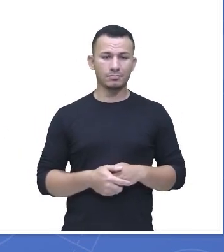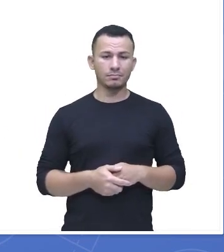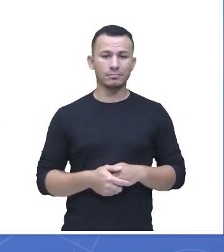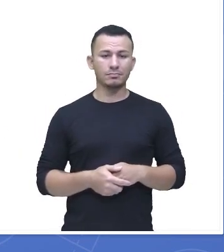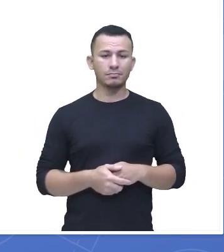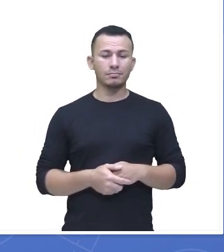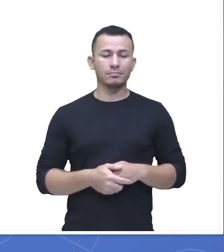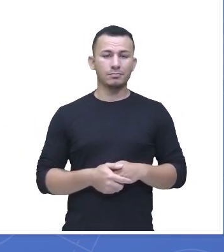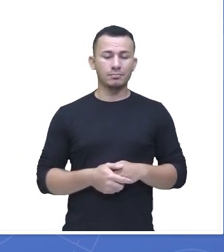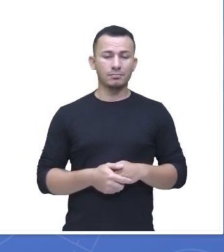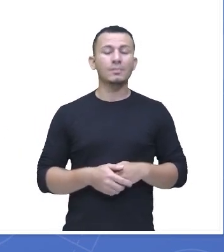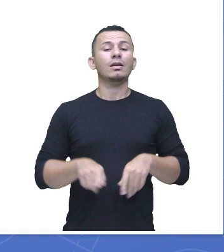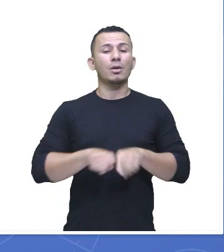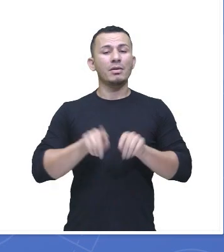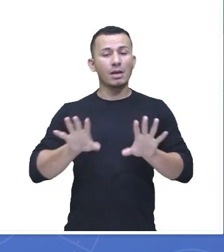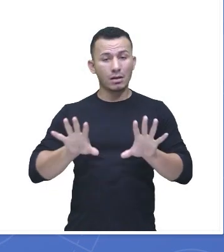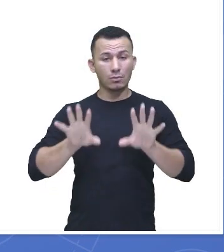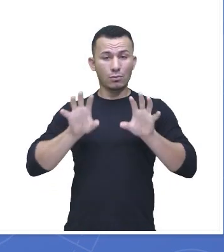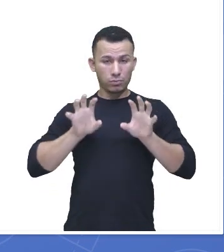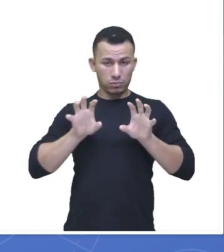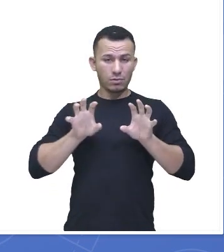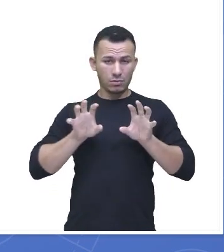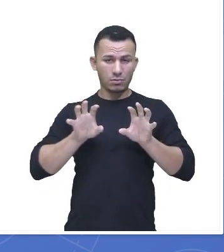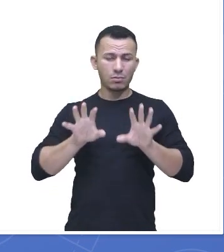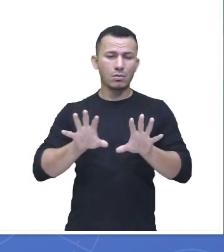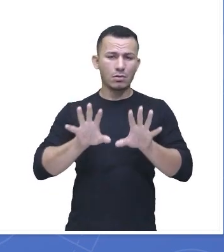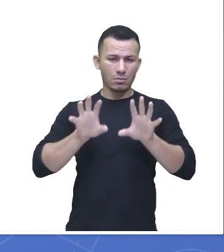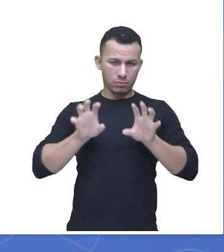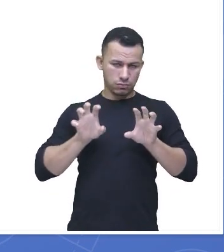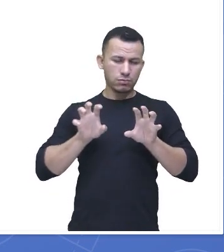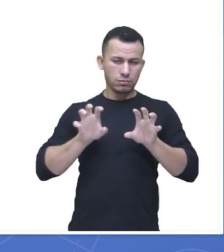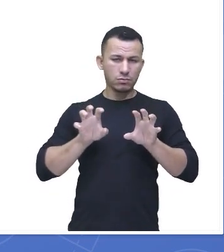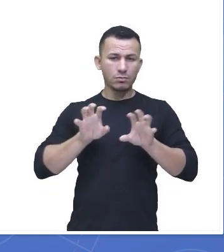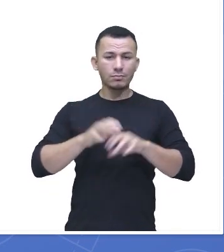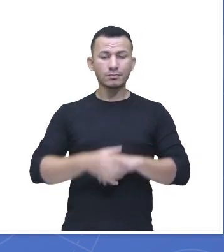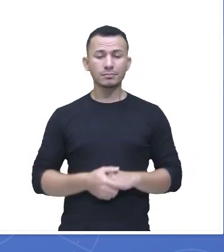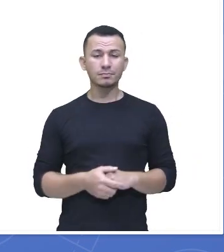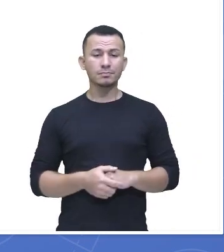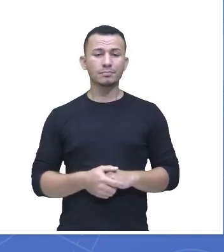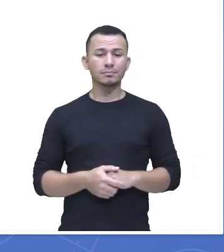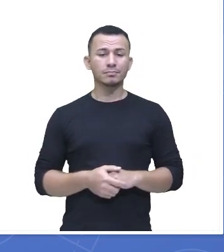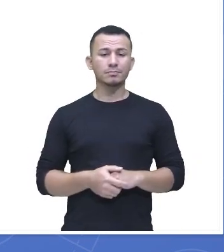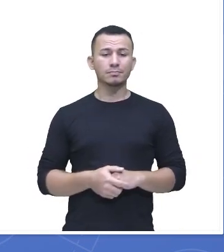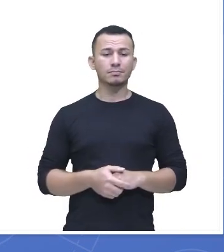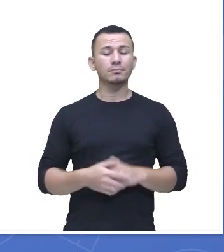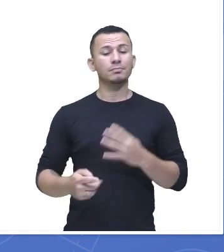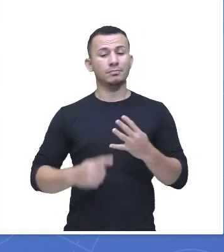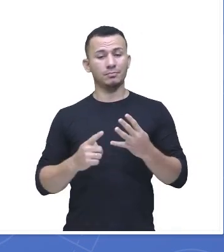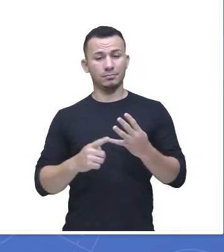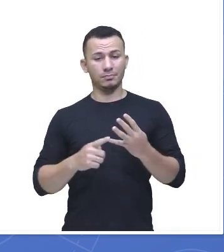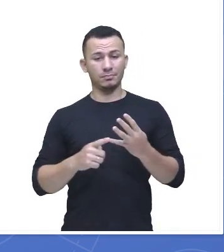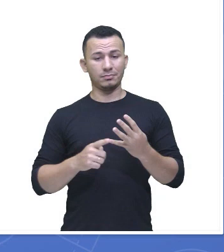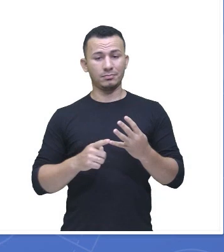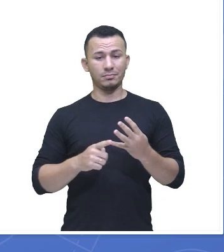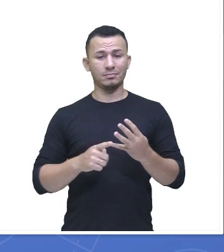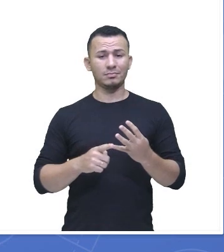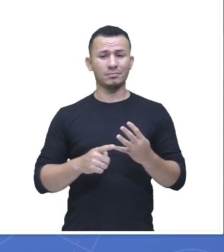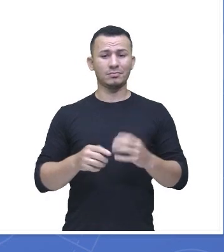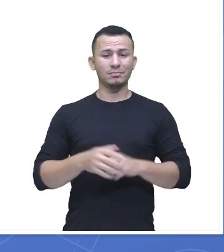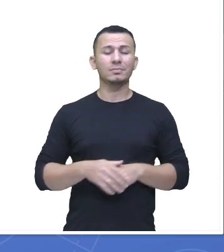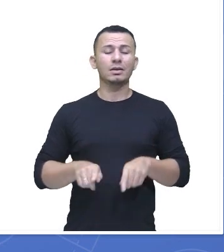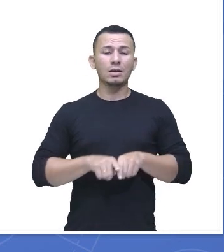nós temos os glúteos, que é a parte do nosso bumbum. Nós temos o bíceps